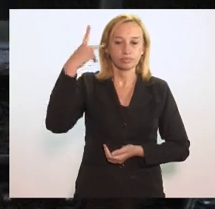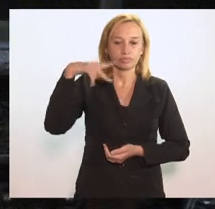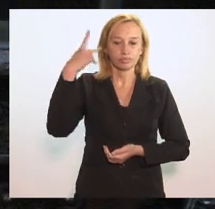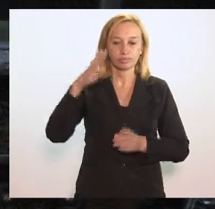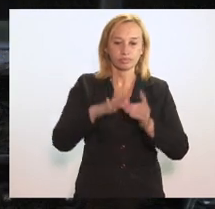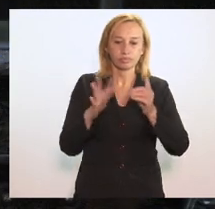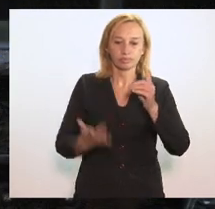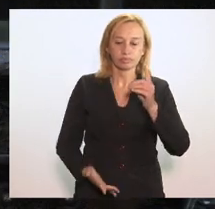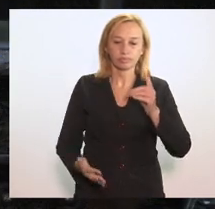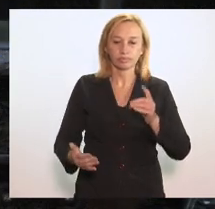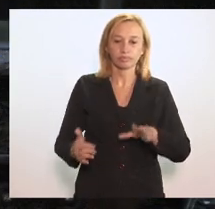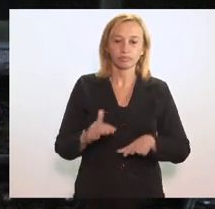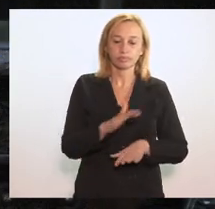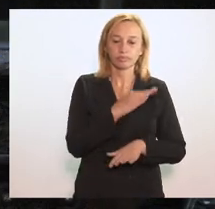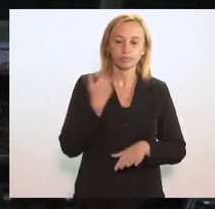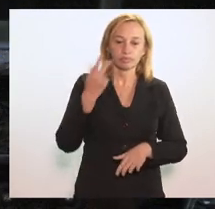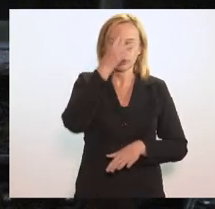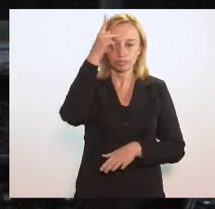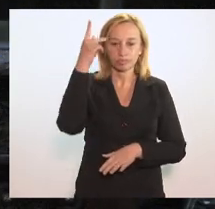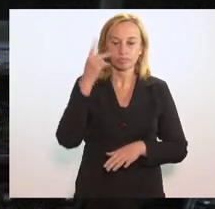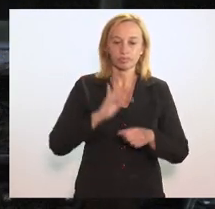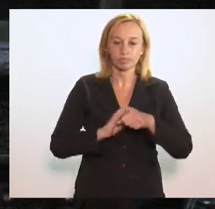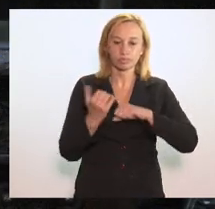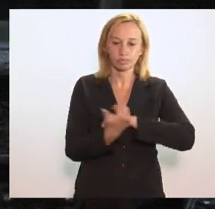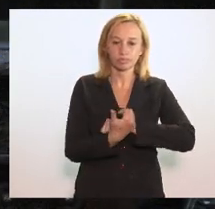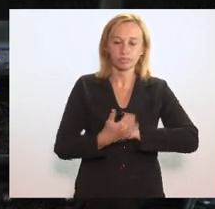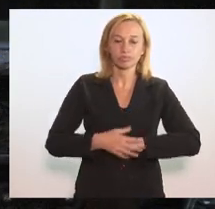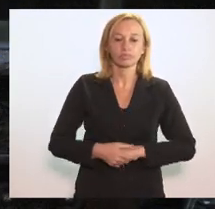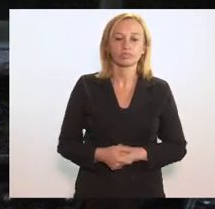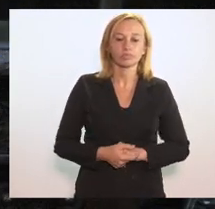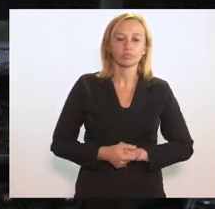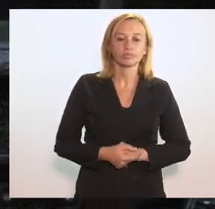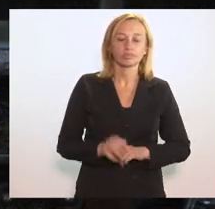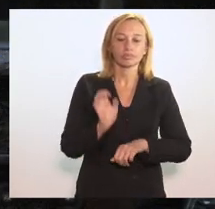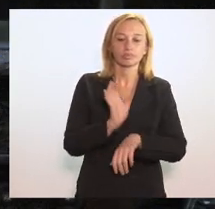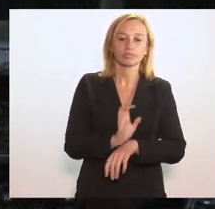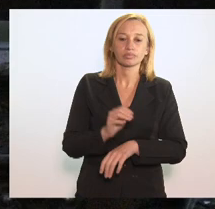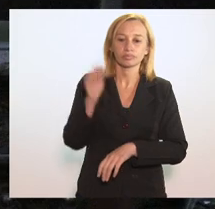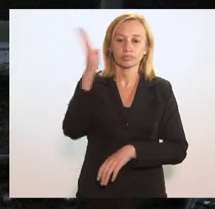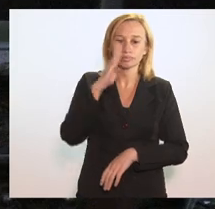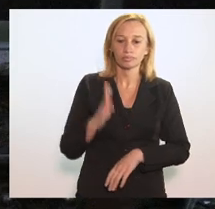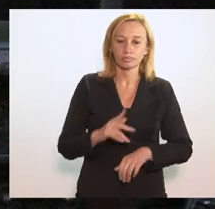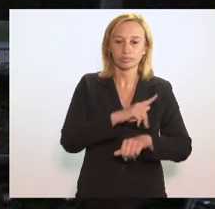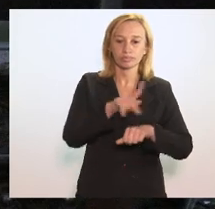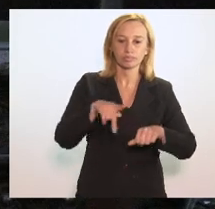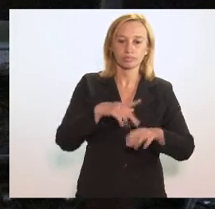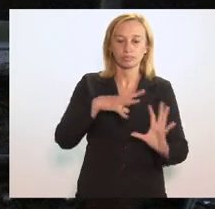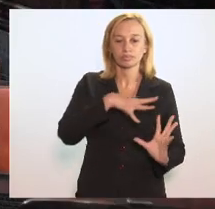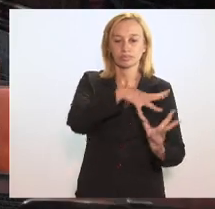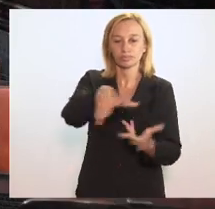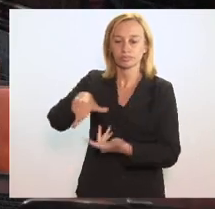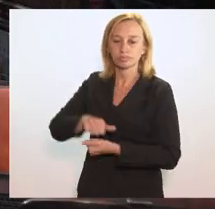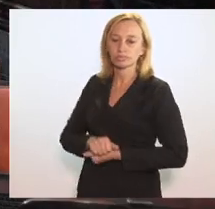às vítimas do Covid do Estado do Brasil e do mundo. Um minuto.